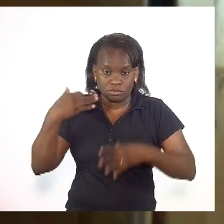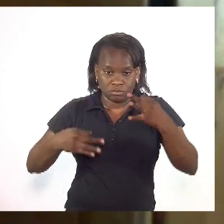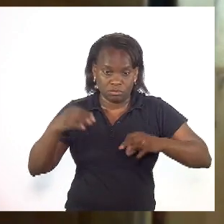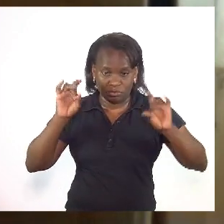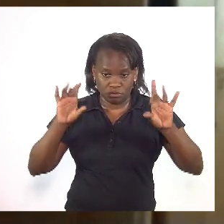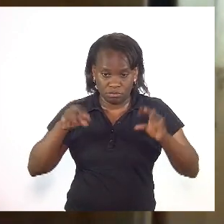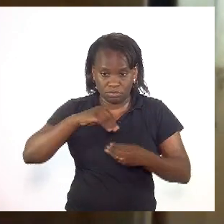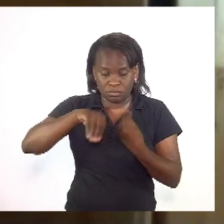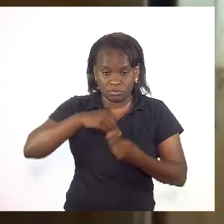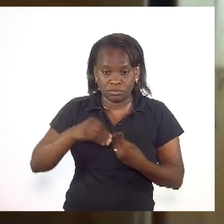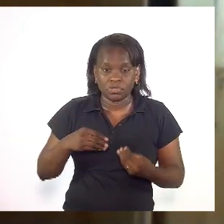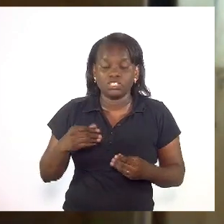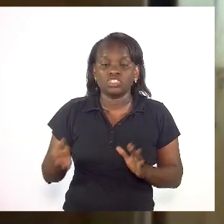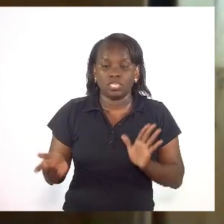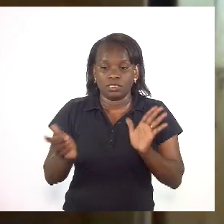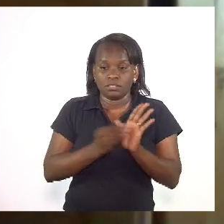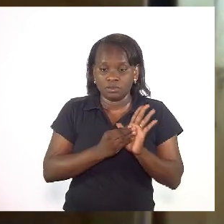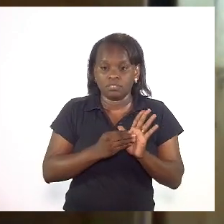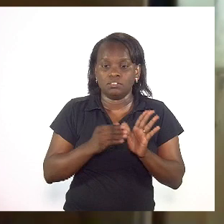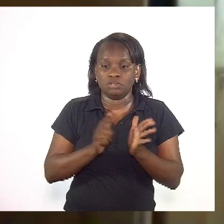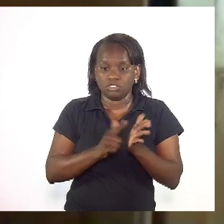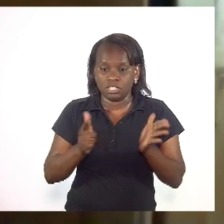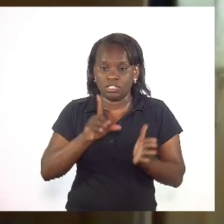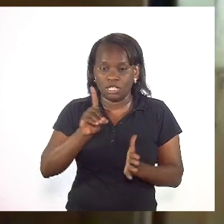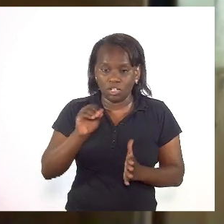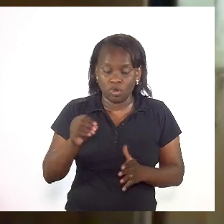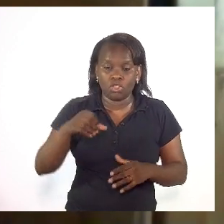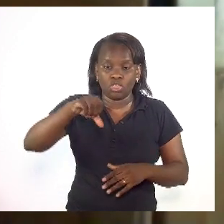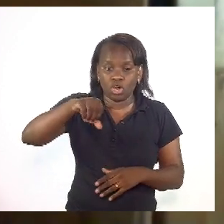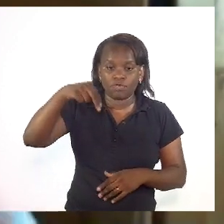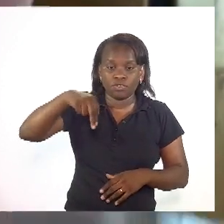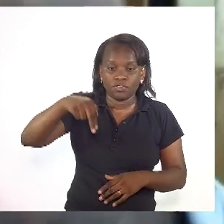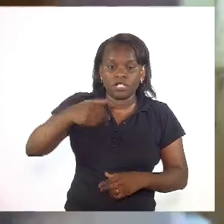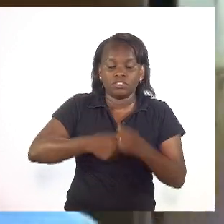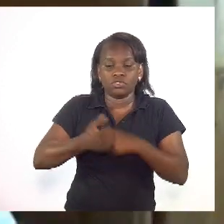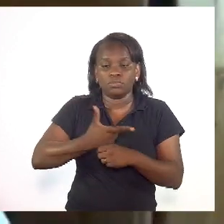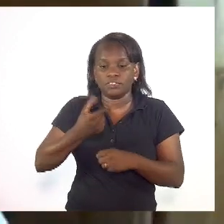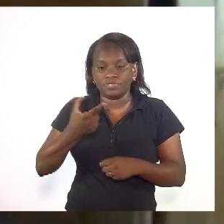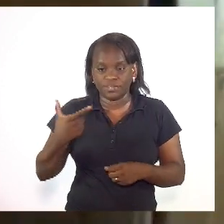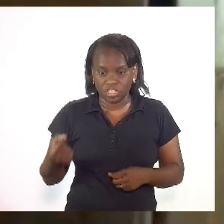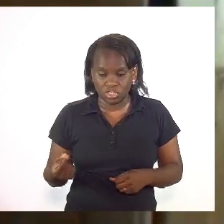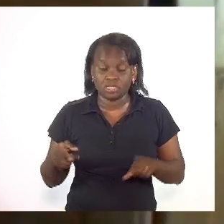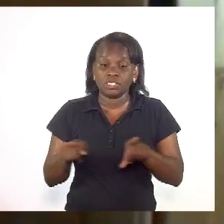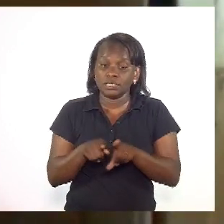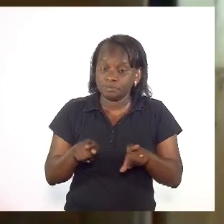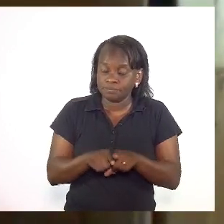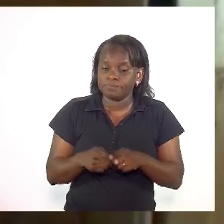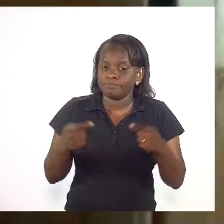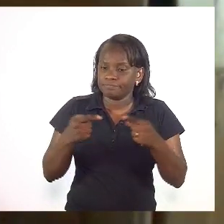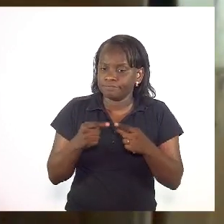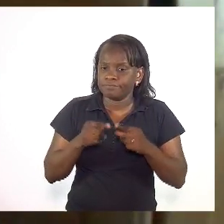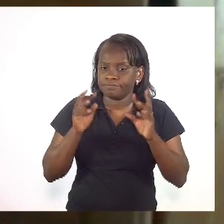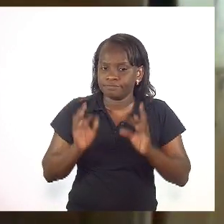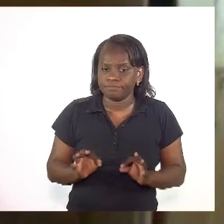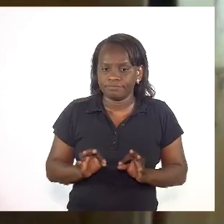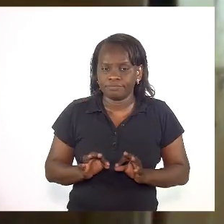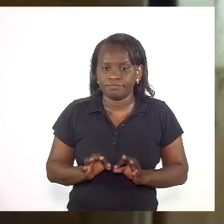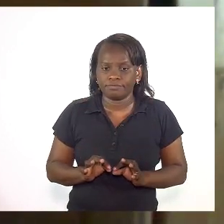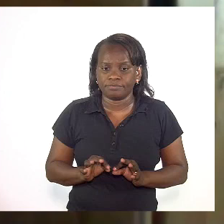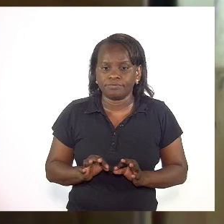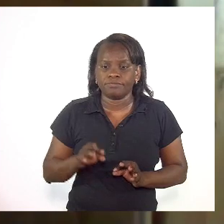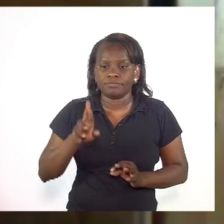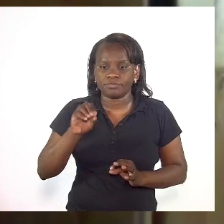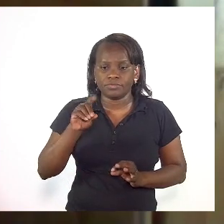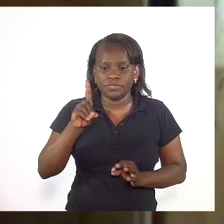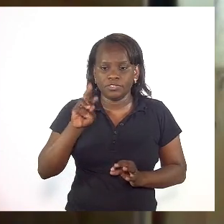foi publicado no DO de 9/11/20. E, por coincidência, senhor presidente